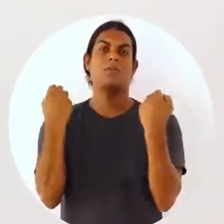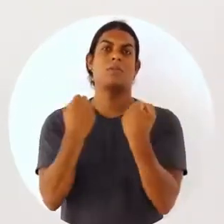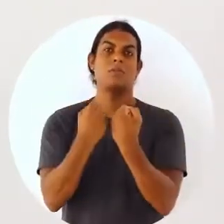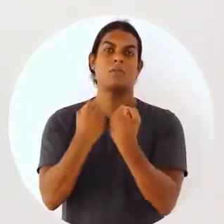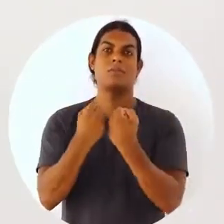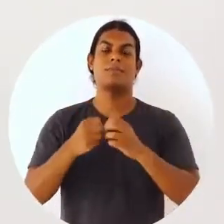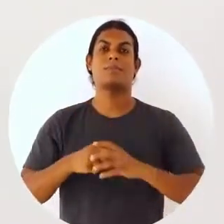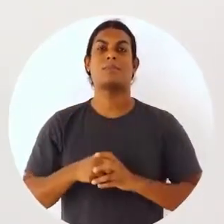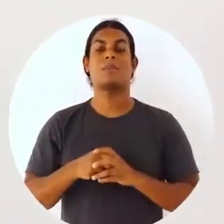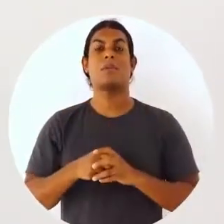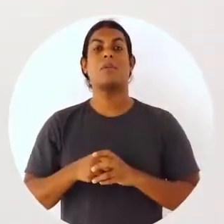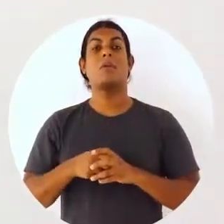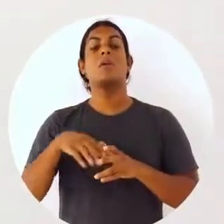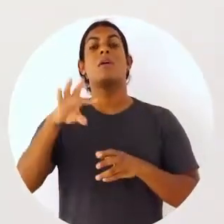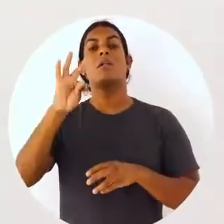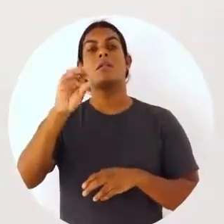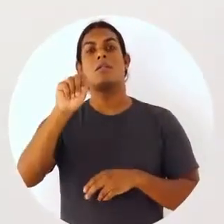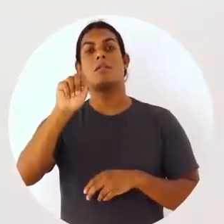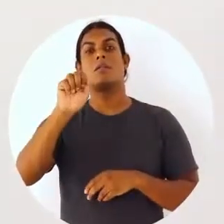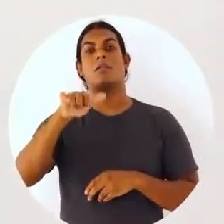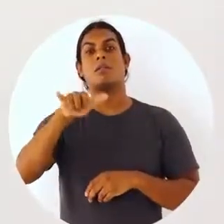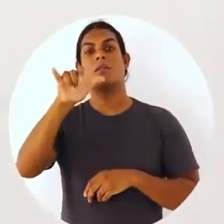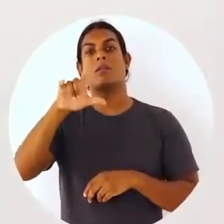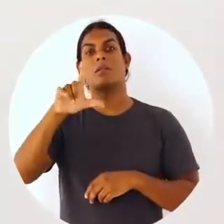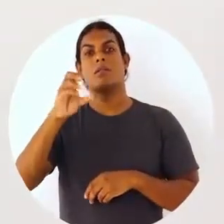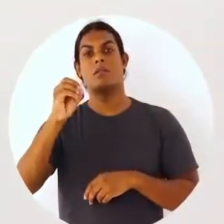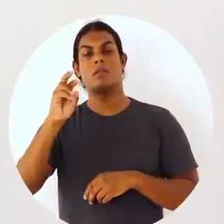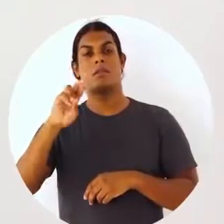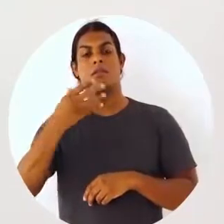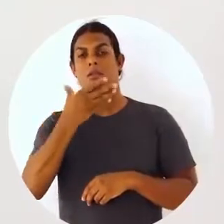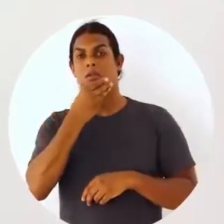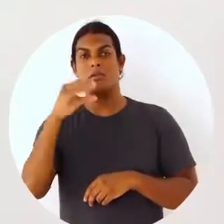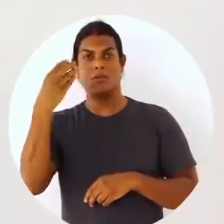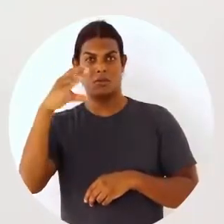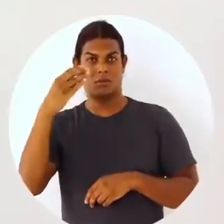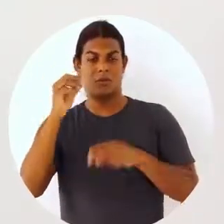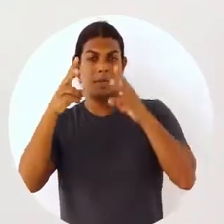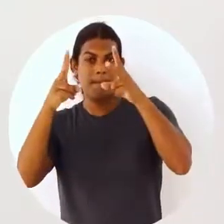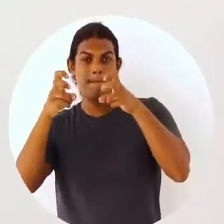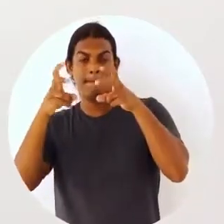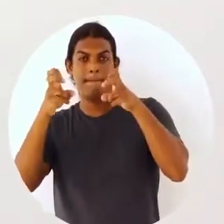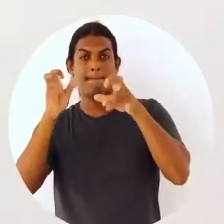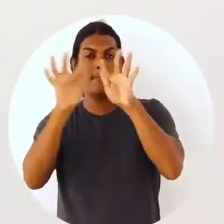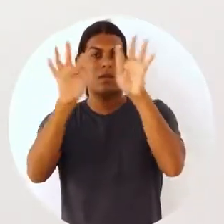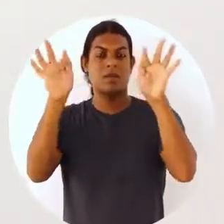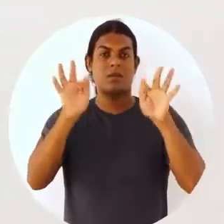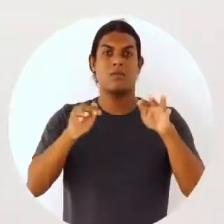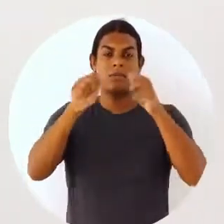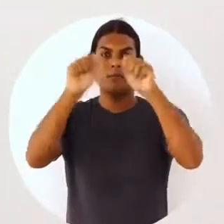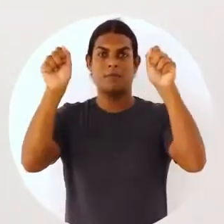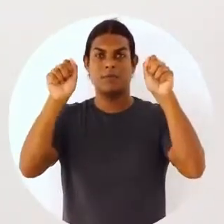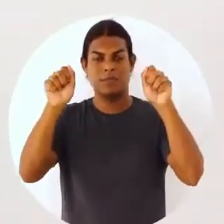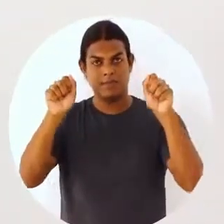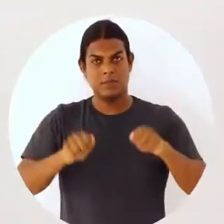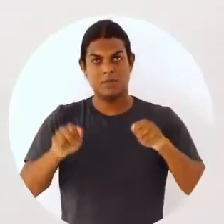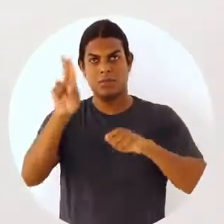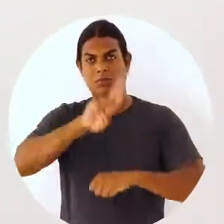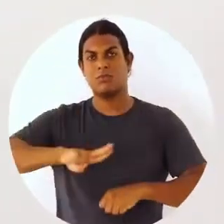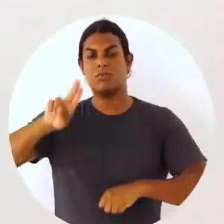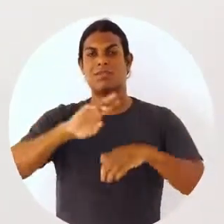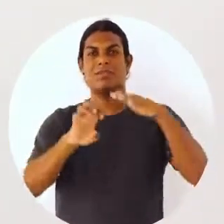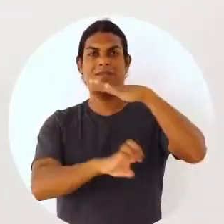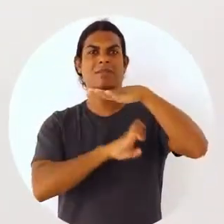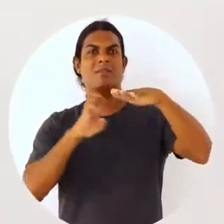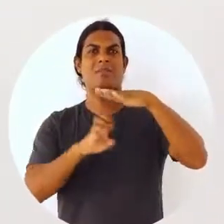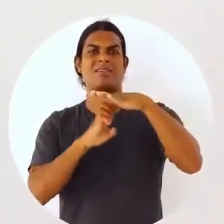Todavia, Taylor percebeu o seguinte, que o tipo de sistema a qual essas empresas elas desenvolviam, eles eram muito